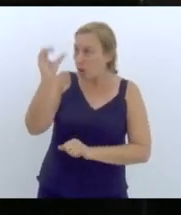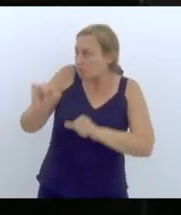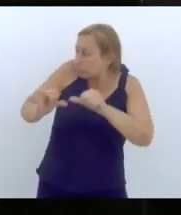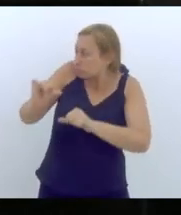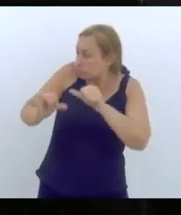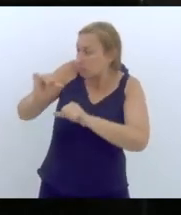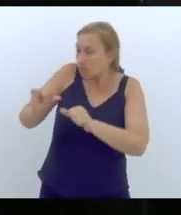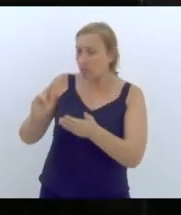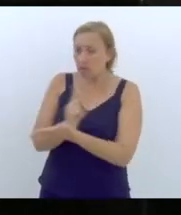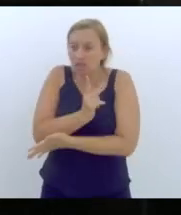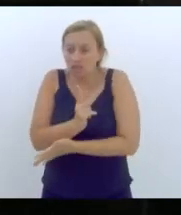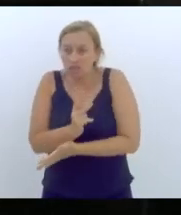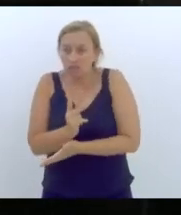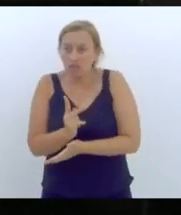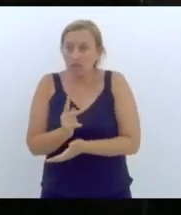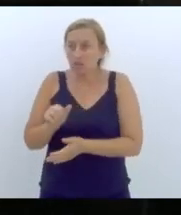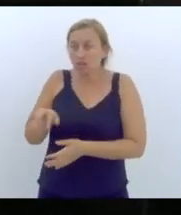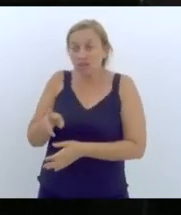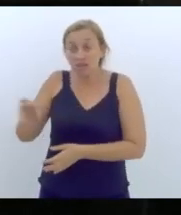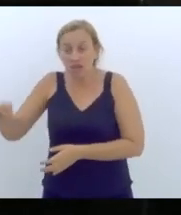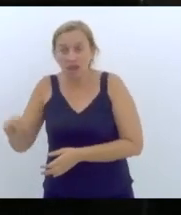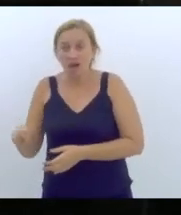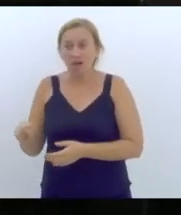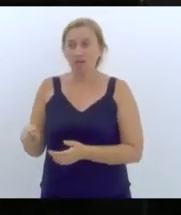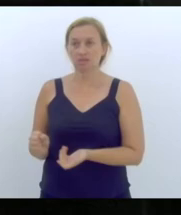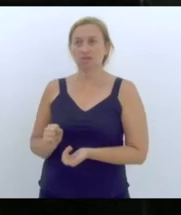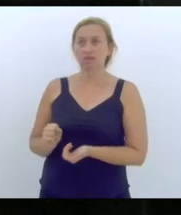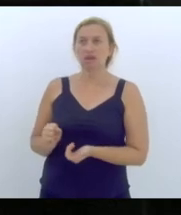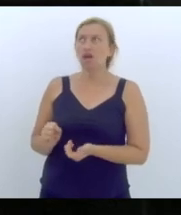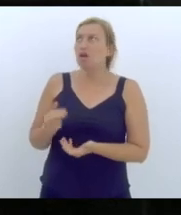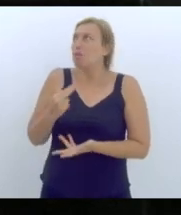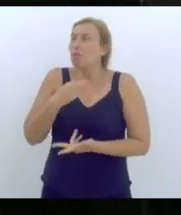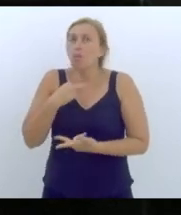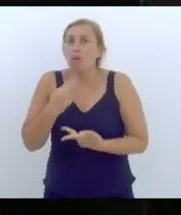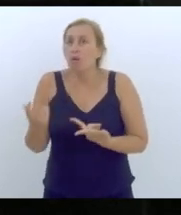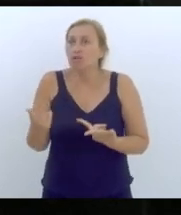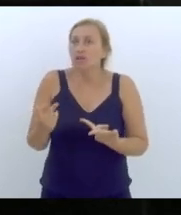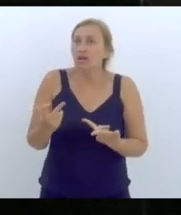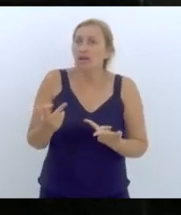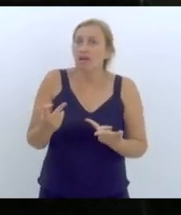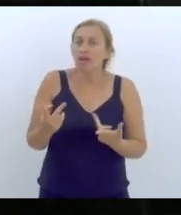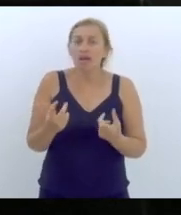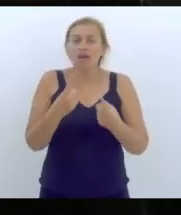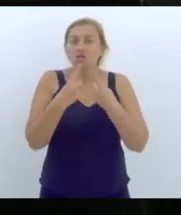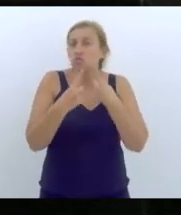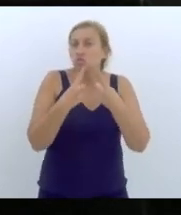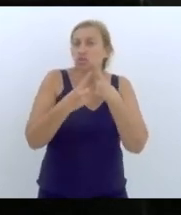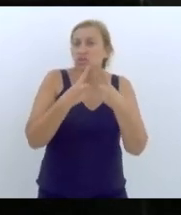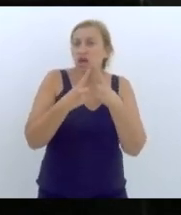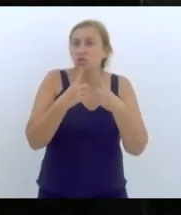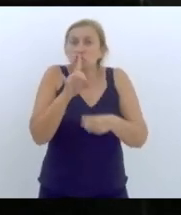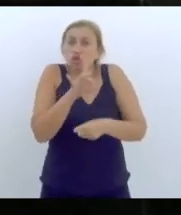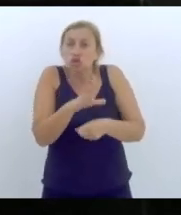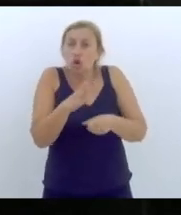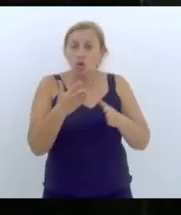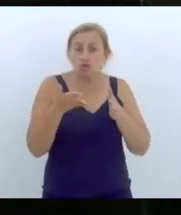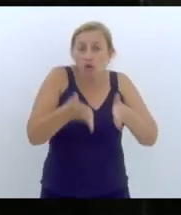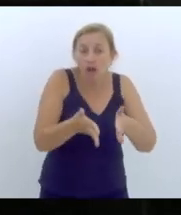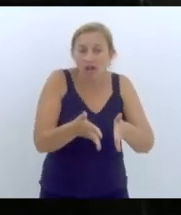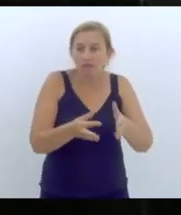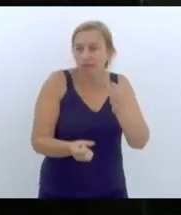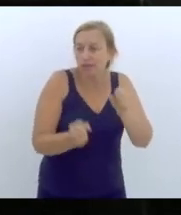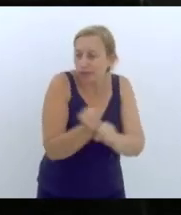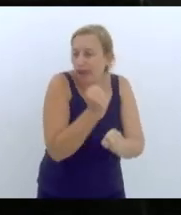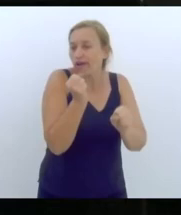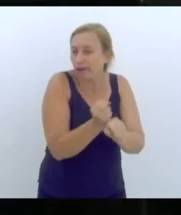estão acontecendo na região serrana. A gente não pode ater a nossa discussão tão somente em reconstruir,